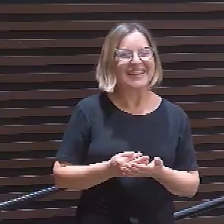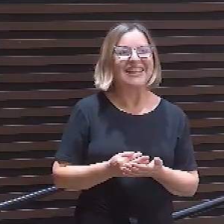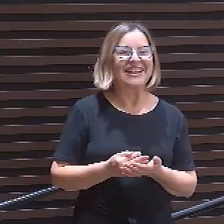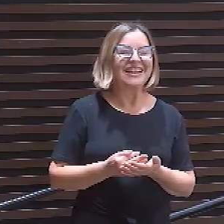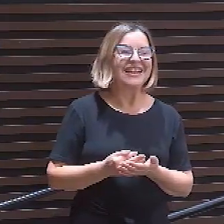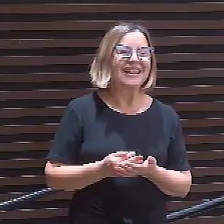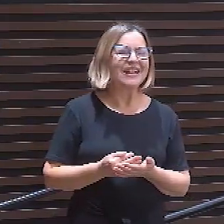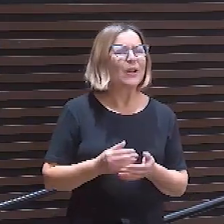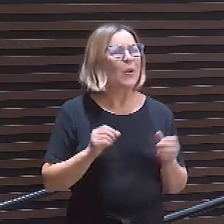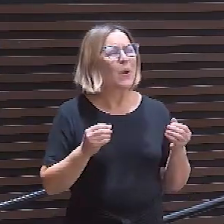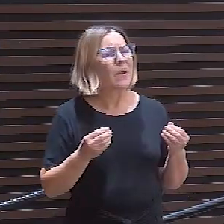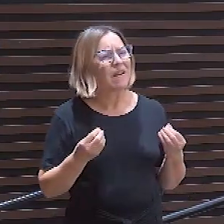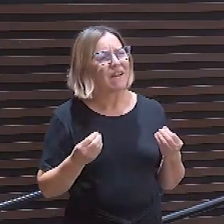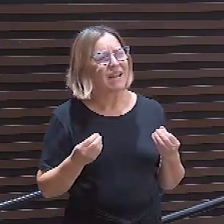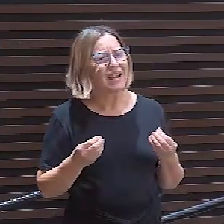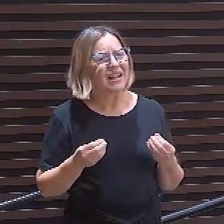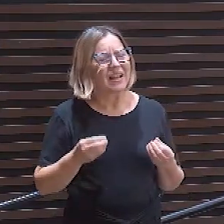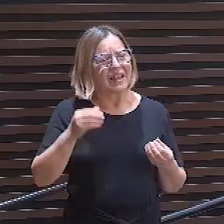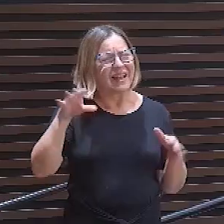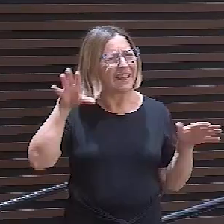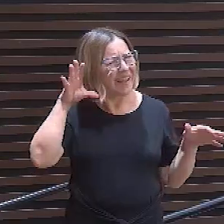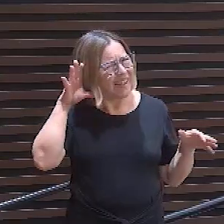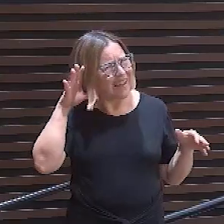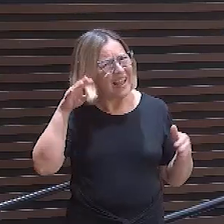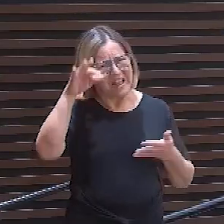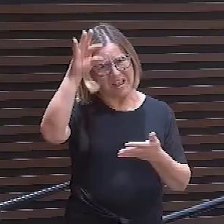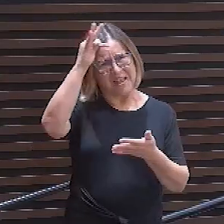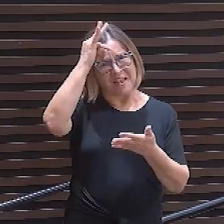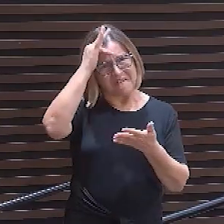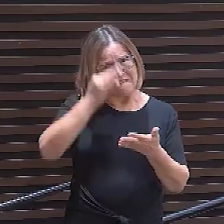Como é que é? Fé...